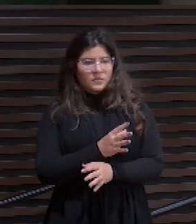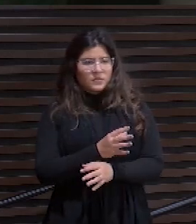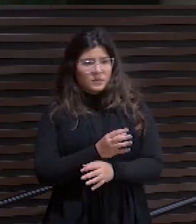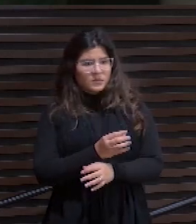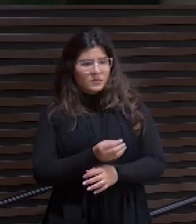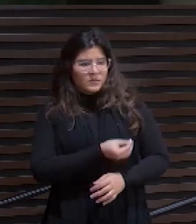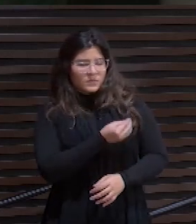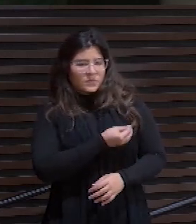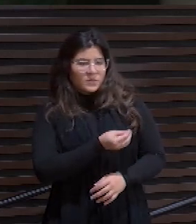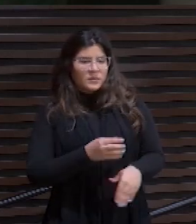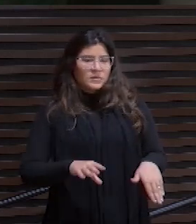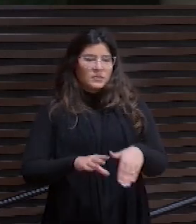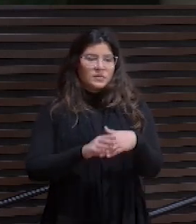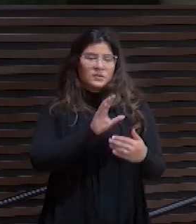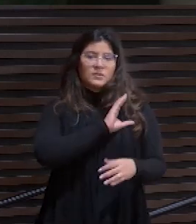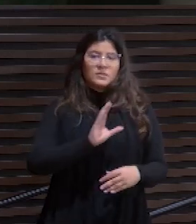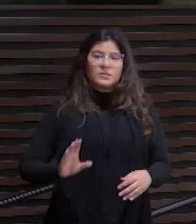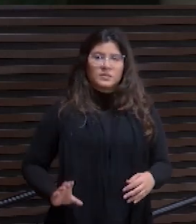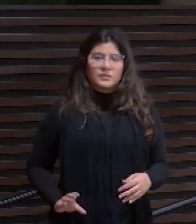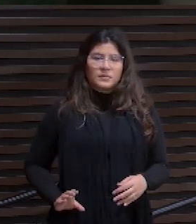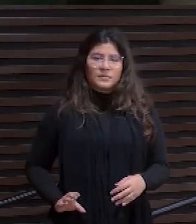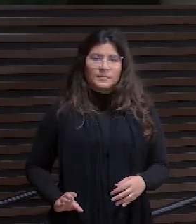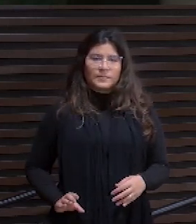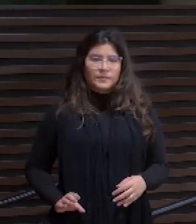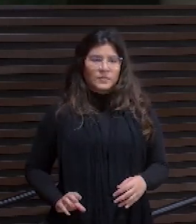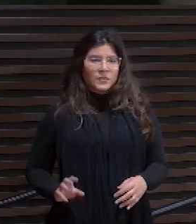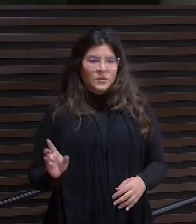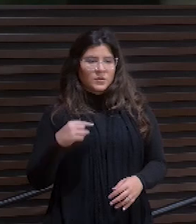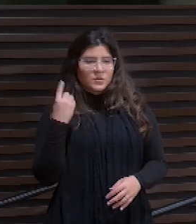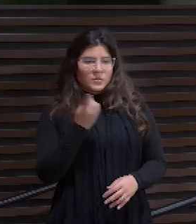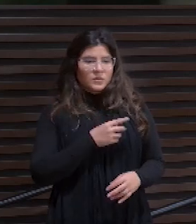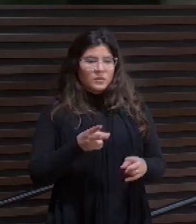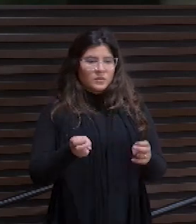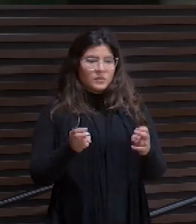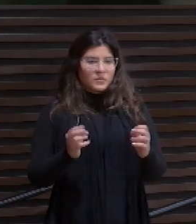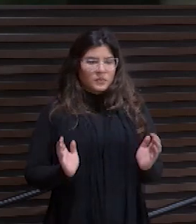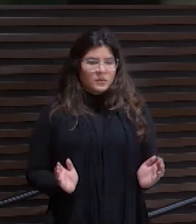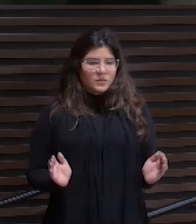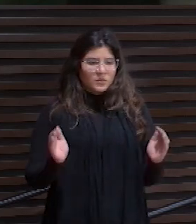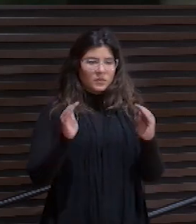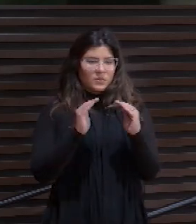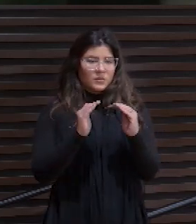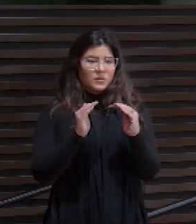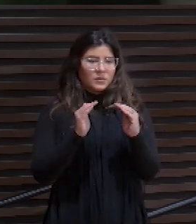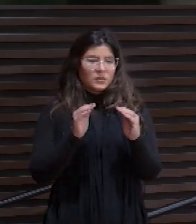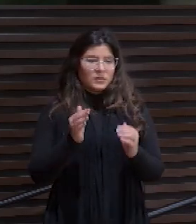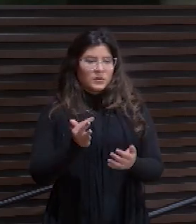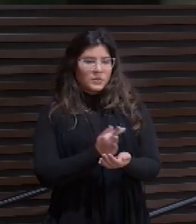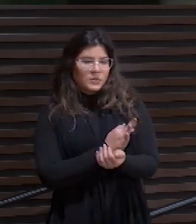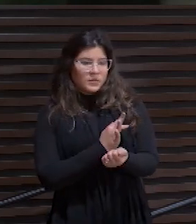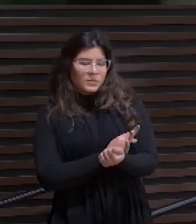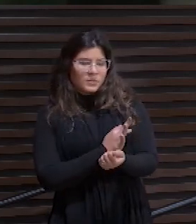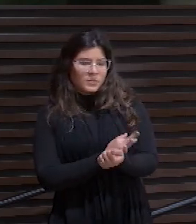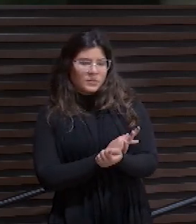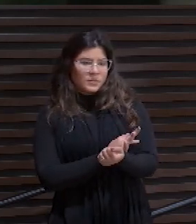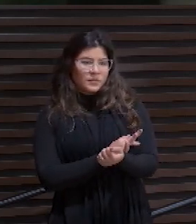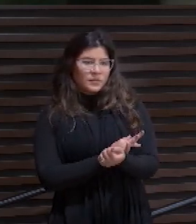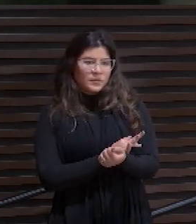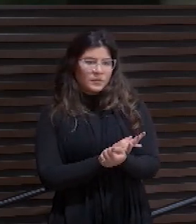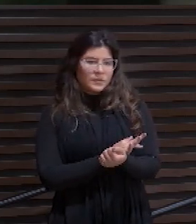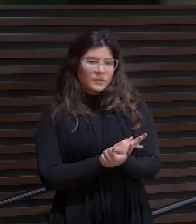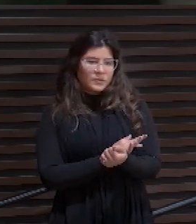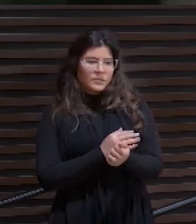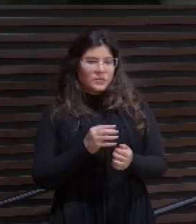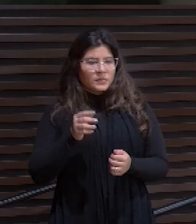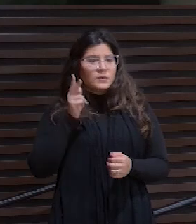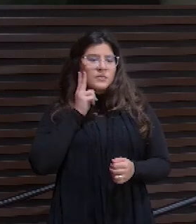Nós observamos aqui que para o odre suportar, comportar e aguentar o vinho novo